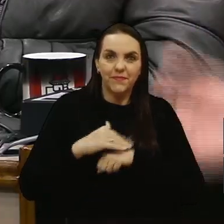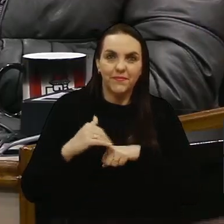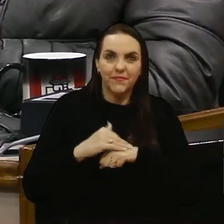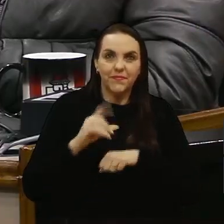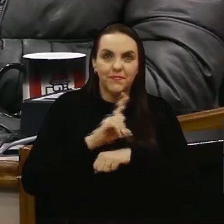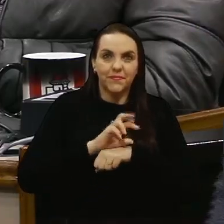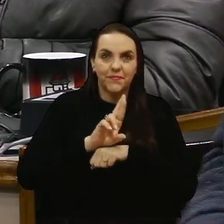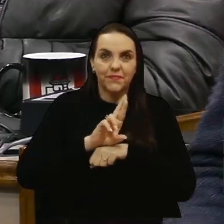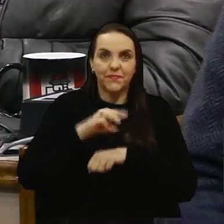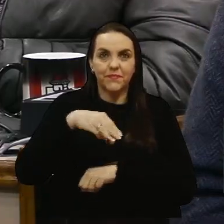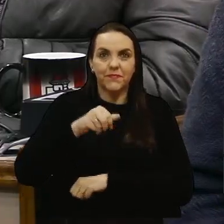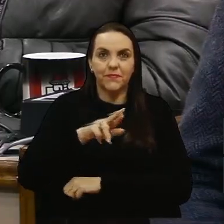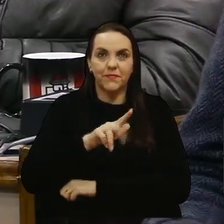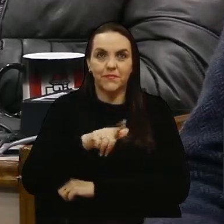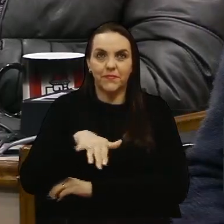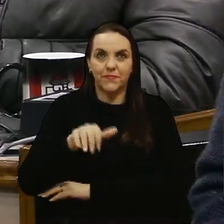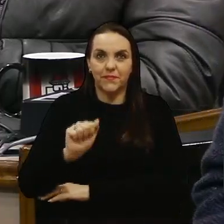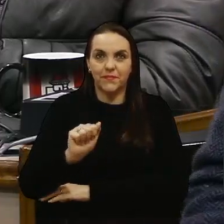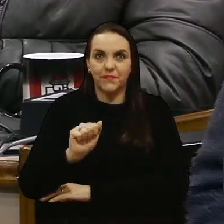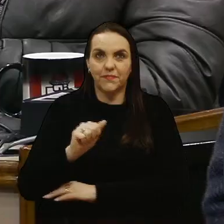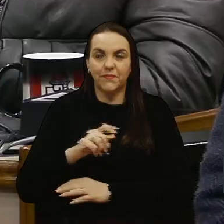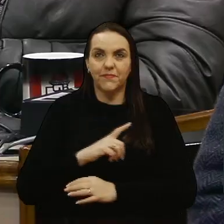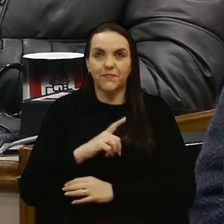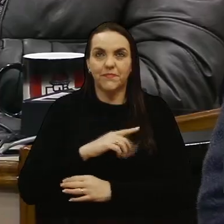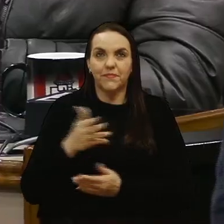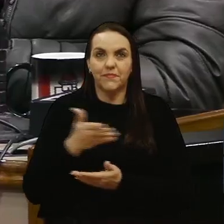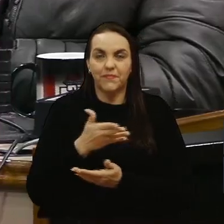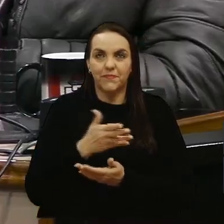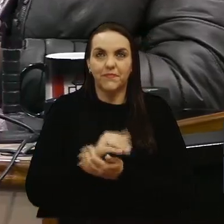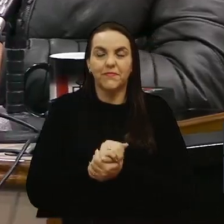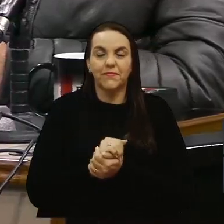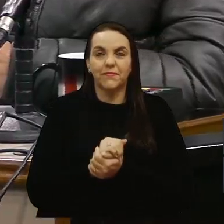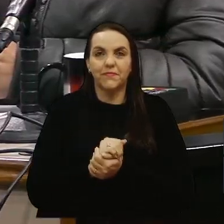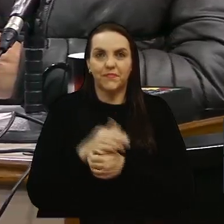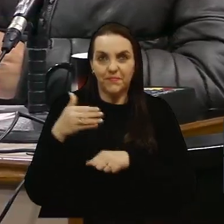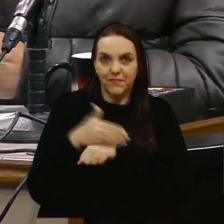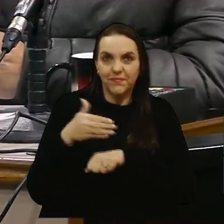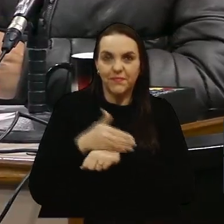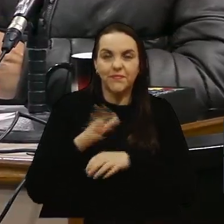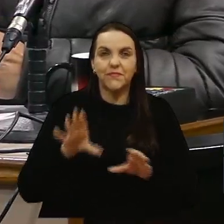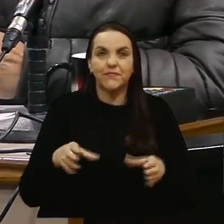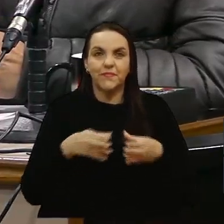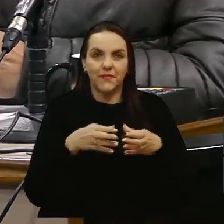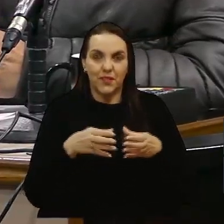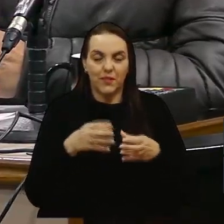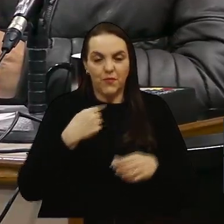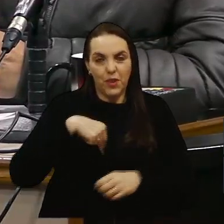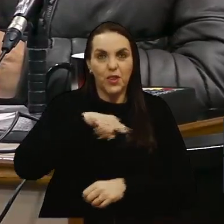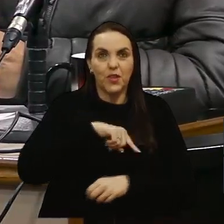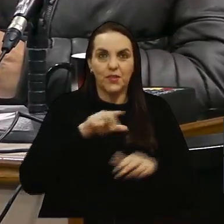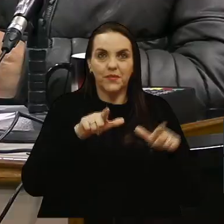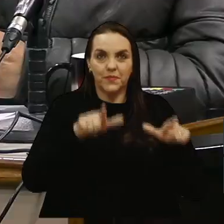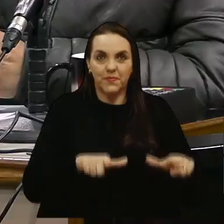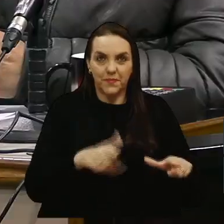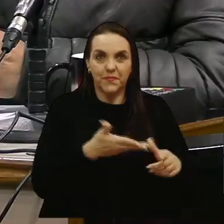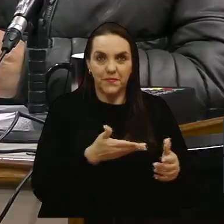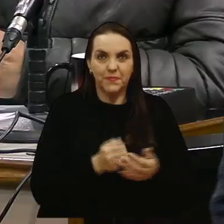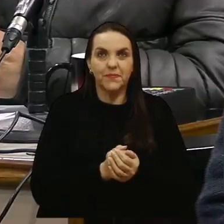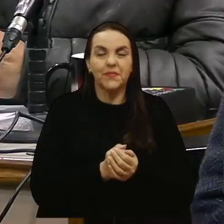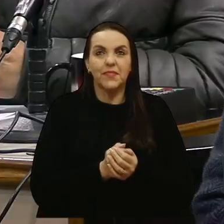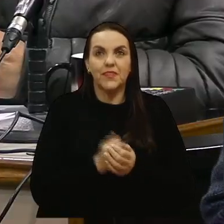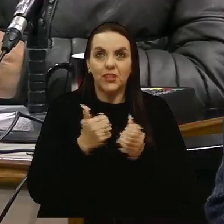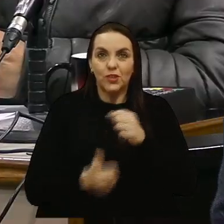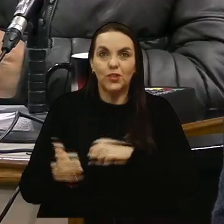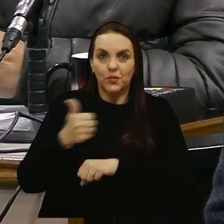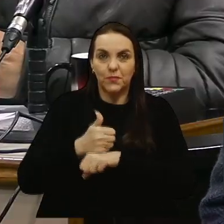Morgana Montanari, que agora vai compor o nosso quadro ali, né, da equipe do nosso gabinete. Ela que vem no lugar